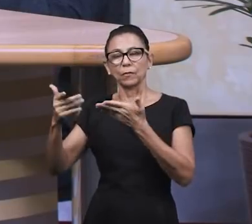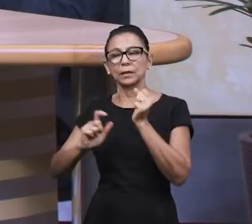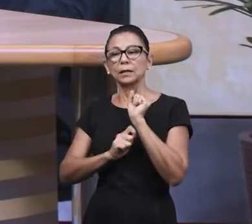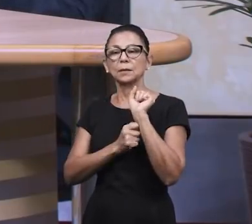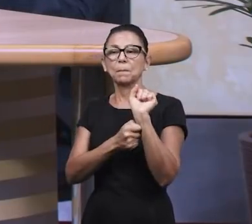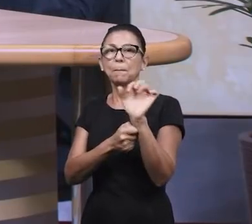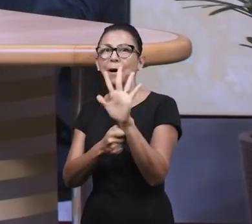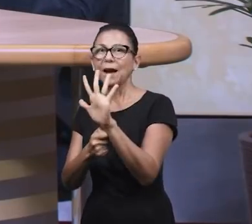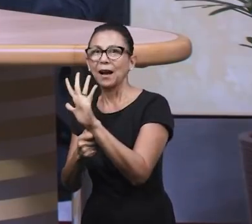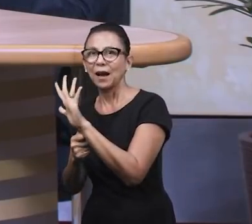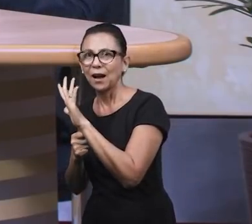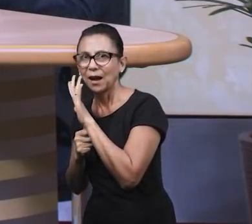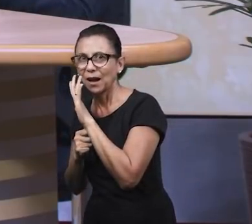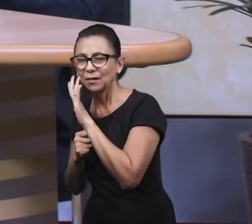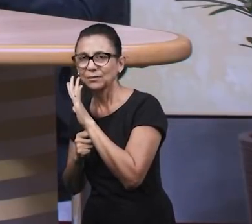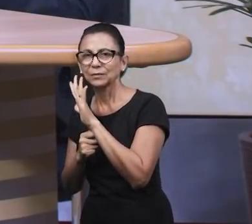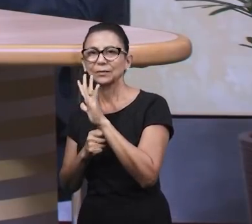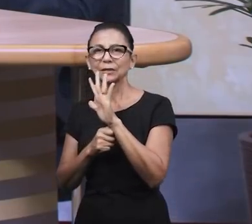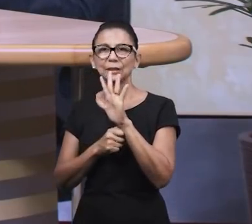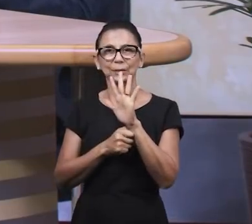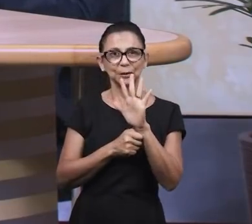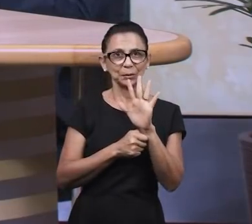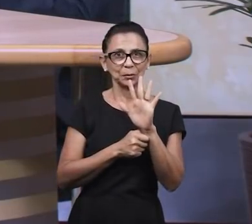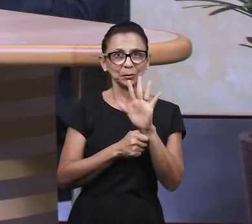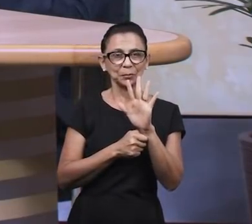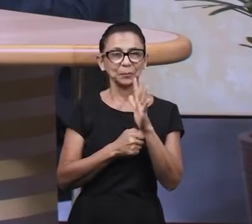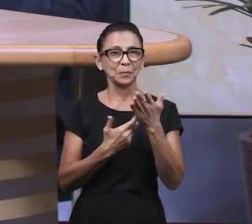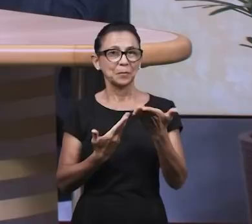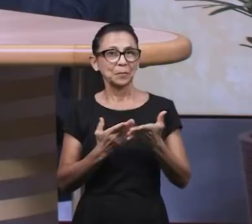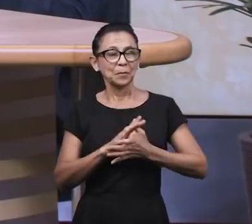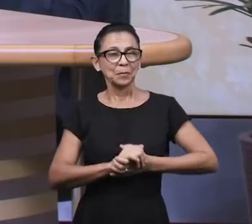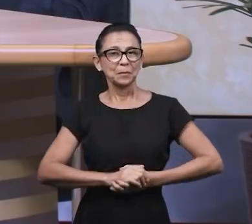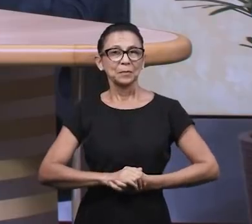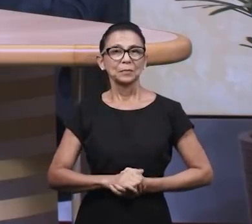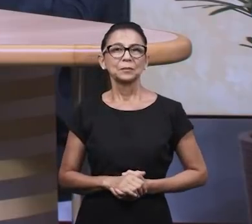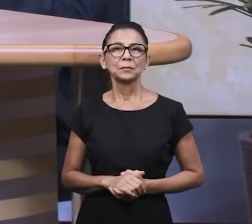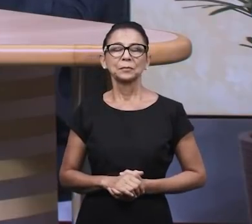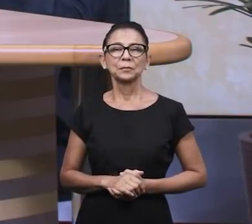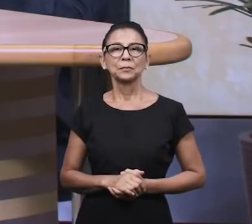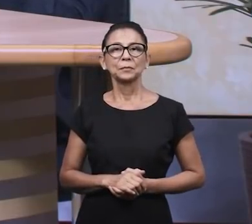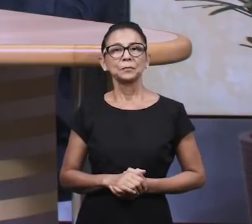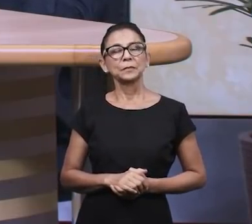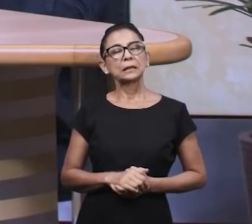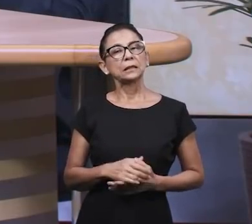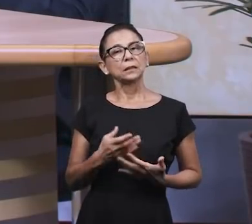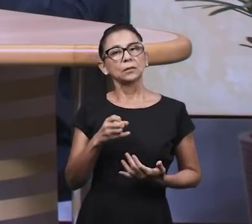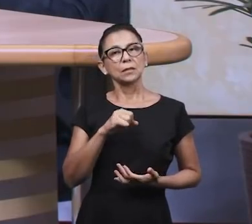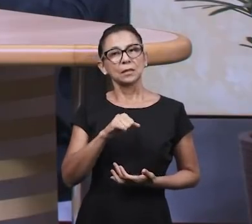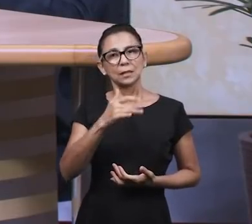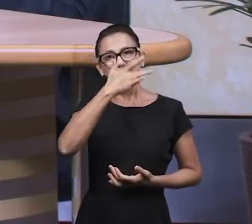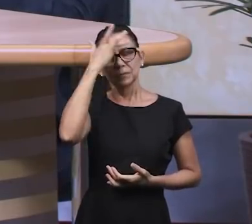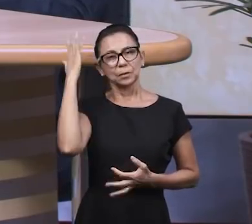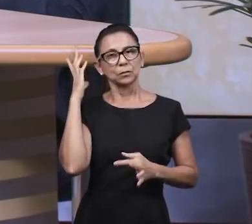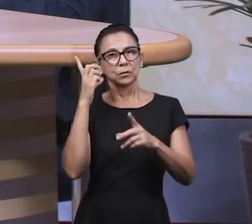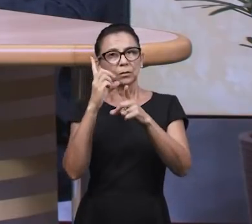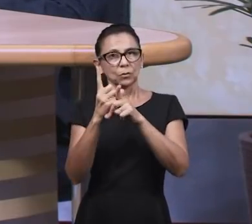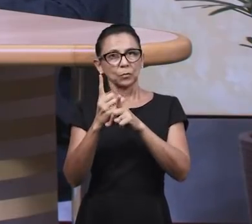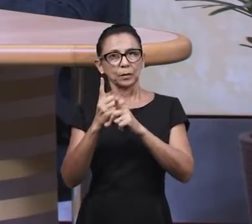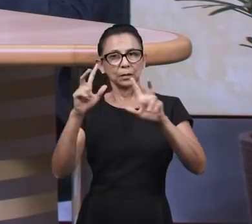iria providenciar para eles vestes de casamento, 30 vestes, né? Que ele ia